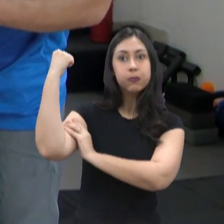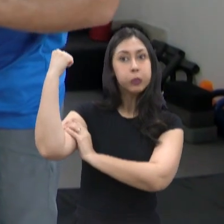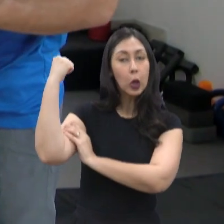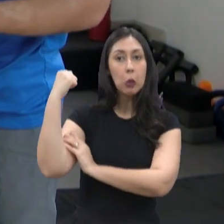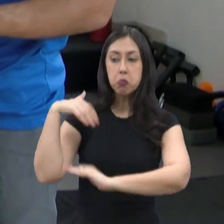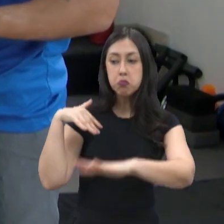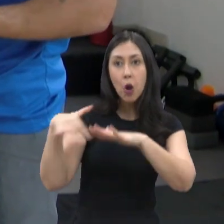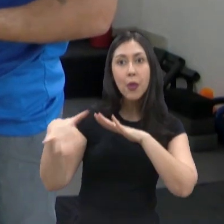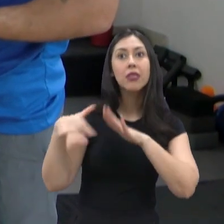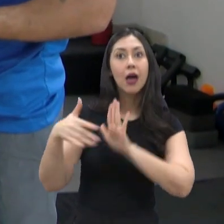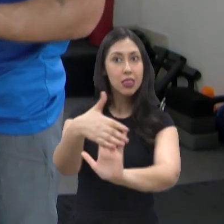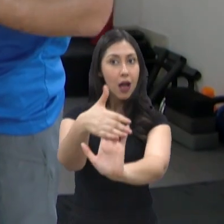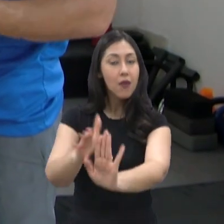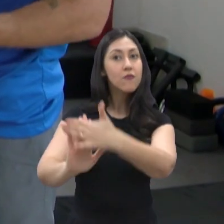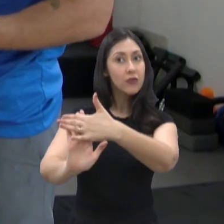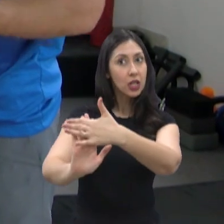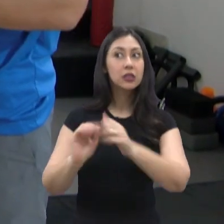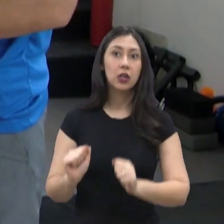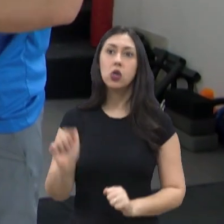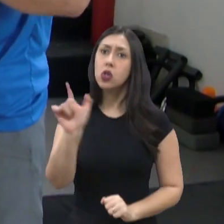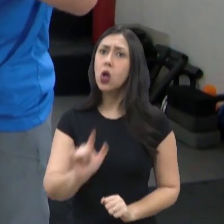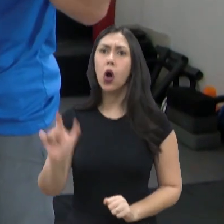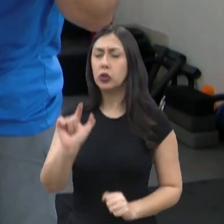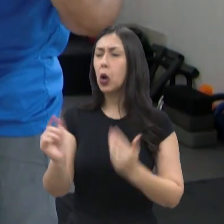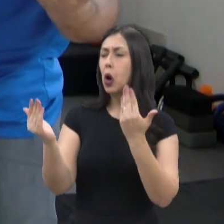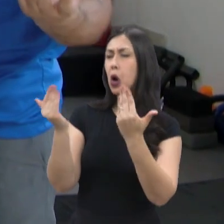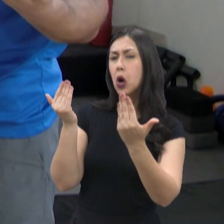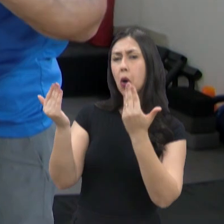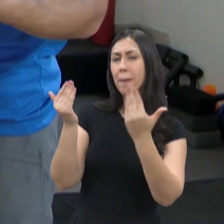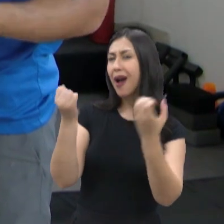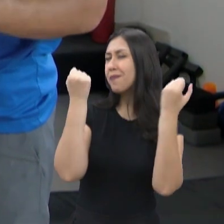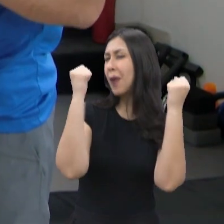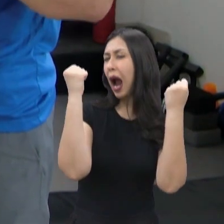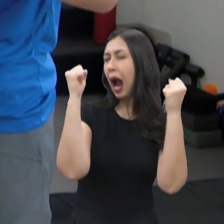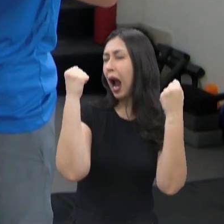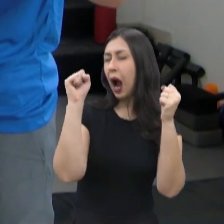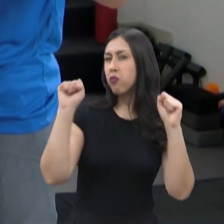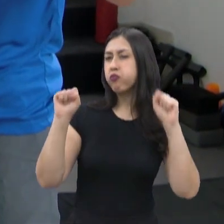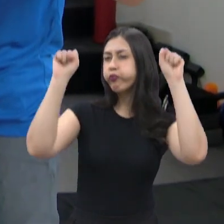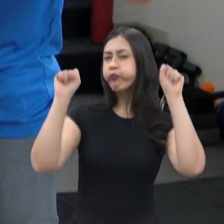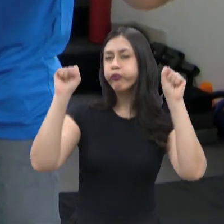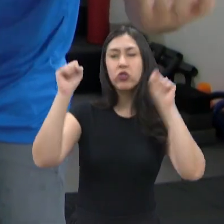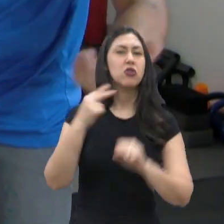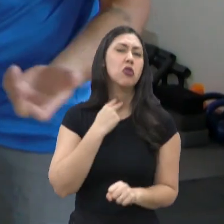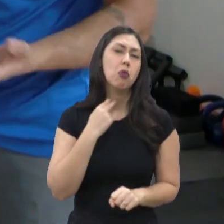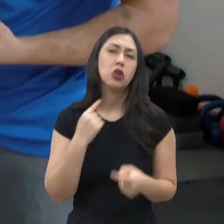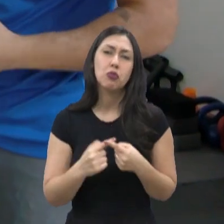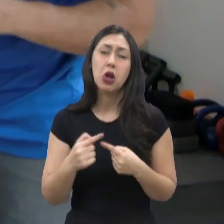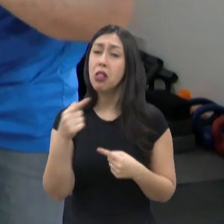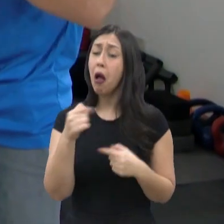É claro que a gente não pode comparar a calistenia com a musculação, por exemplo, porque ali você tem alguns exercícios